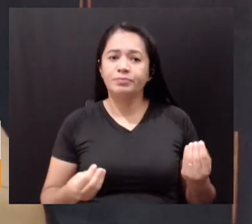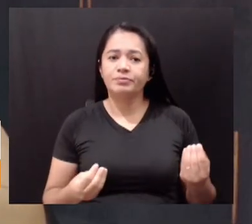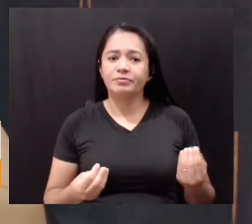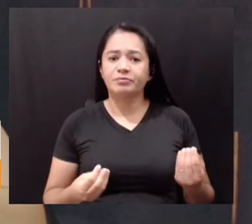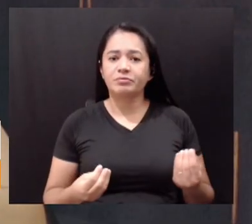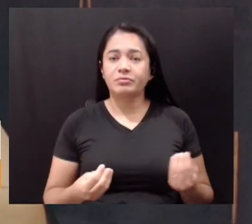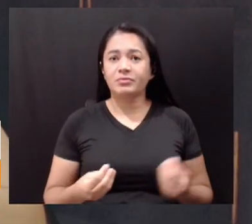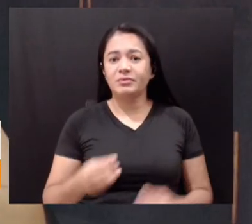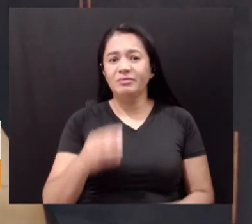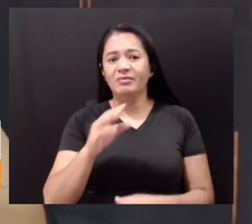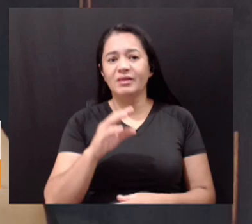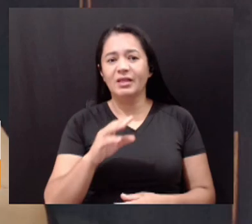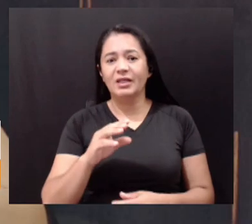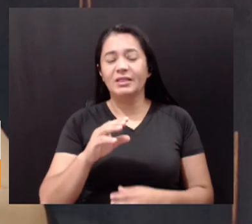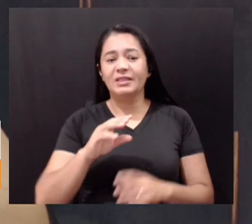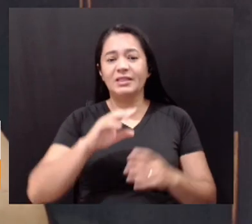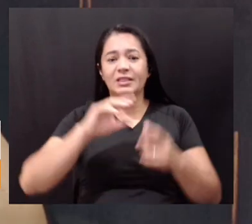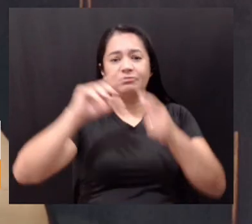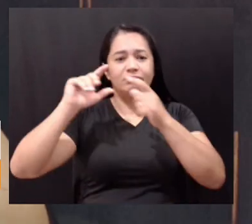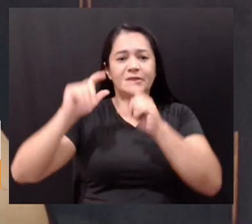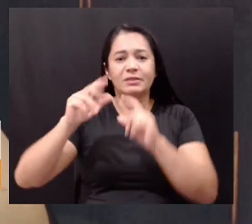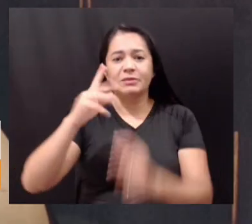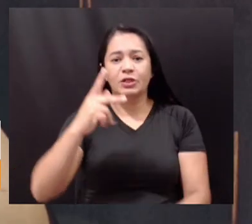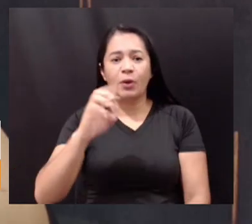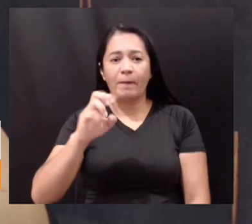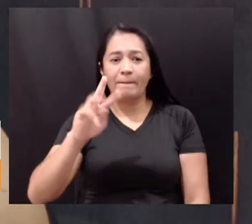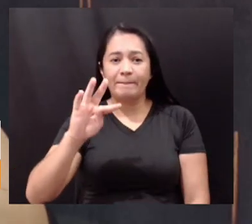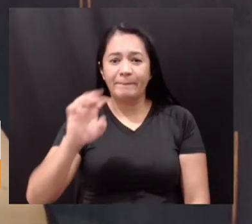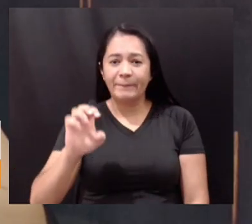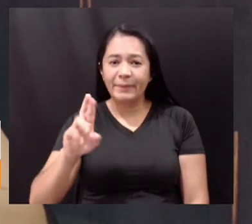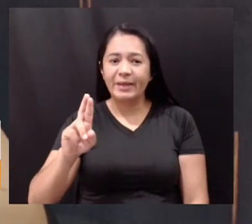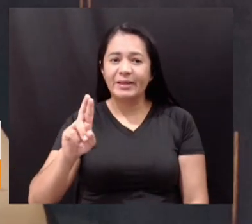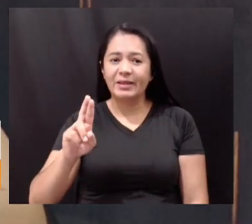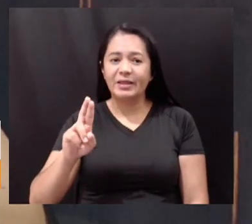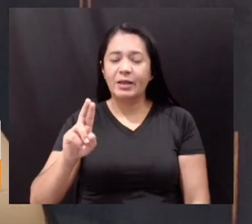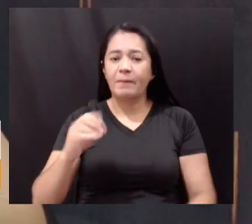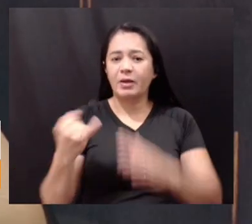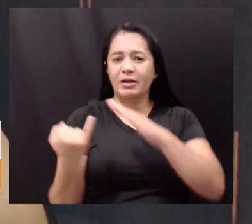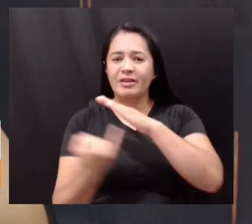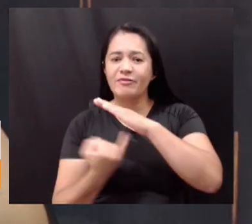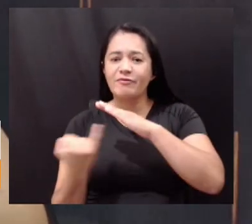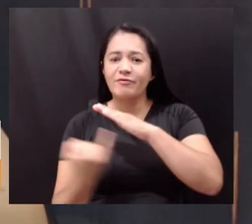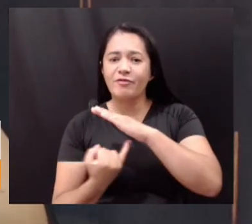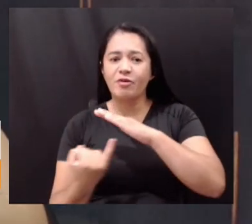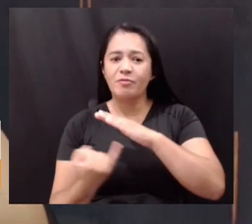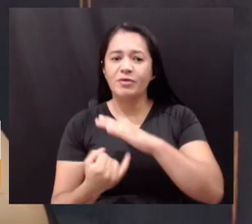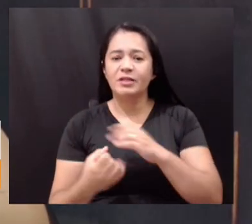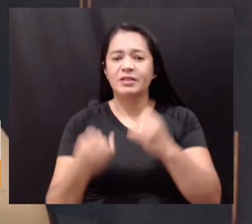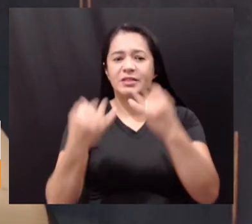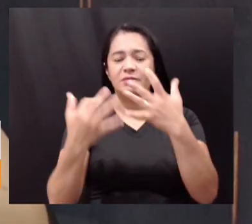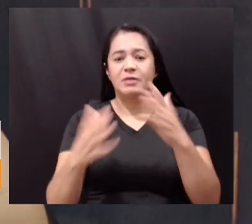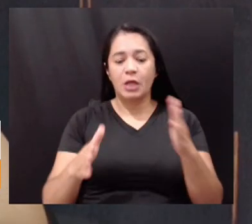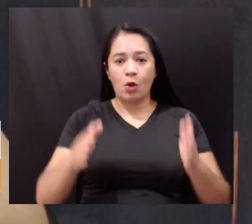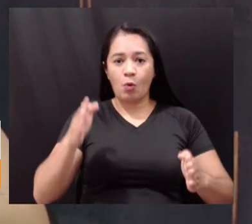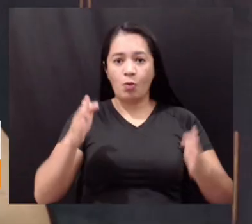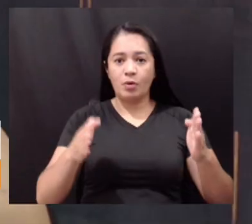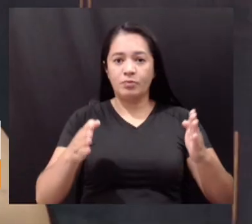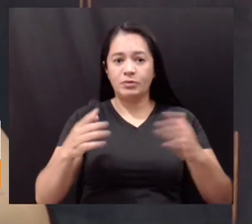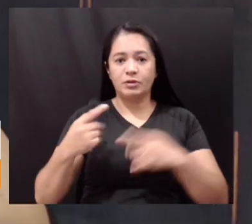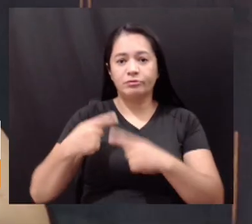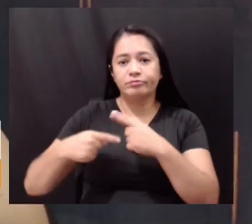síndrome do Peter Pan, mas era um termo mais informal. A gente fala de uma fase do desenvolvimento e são